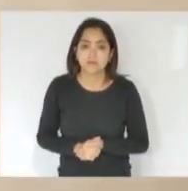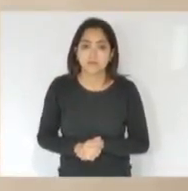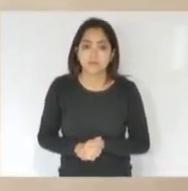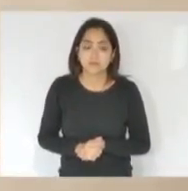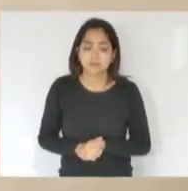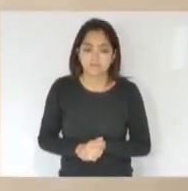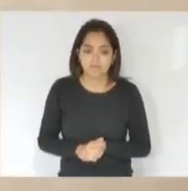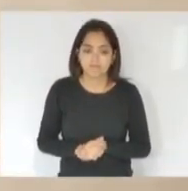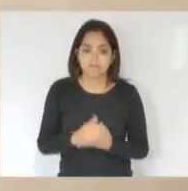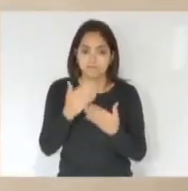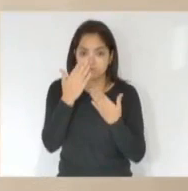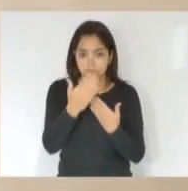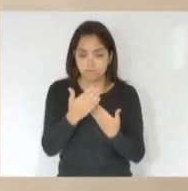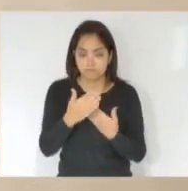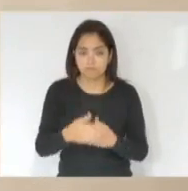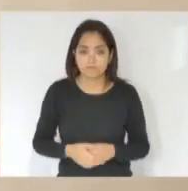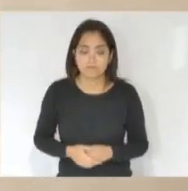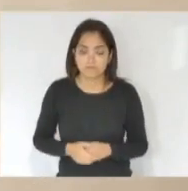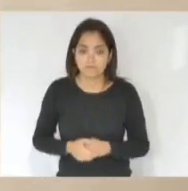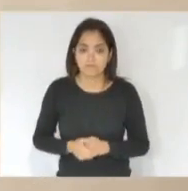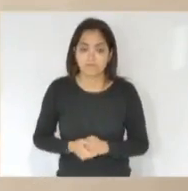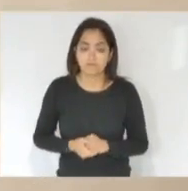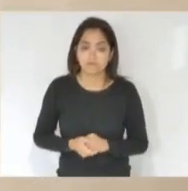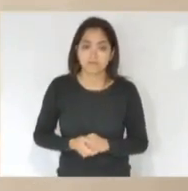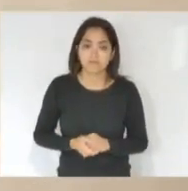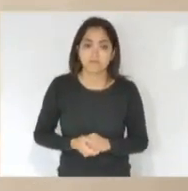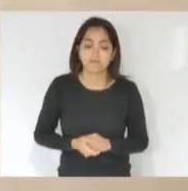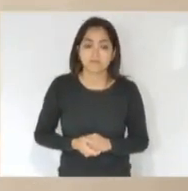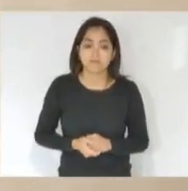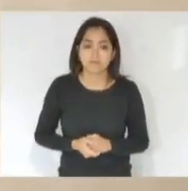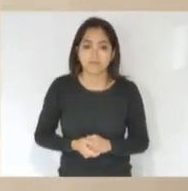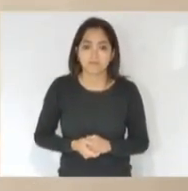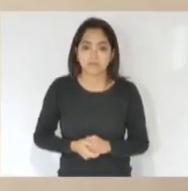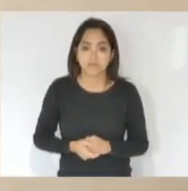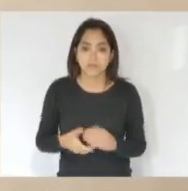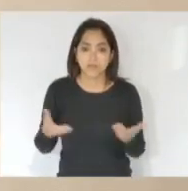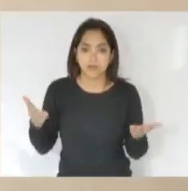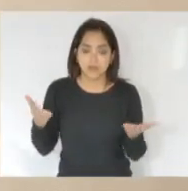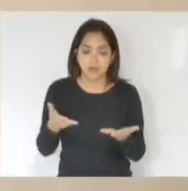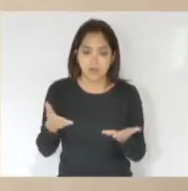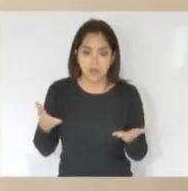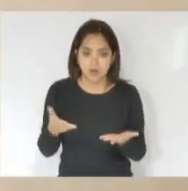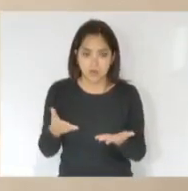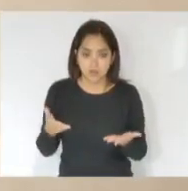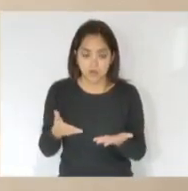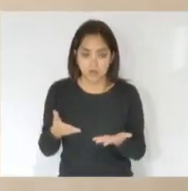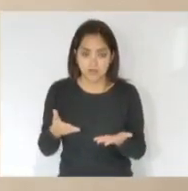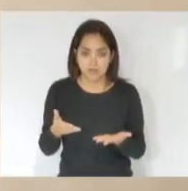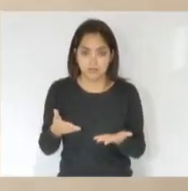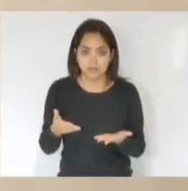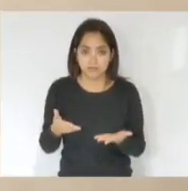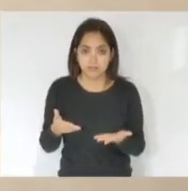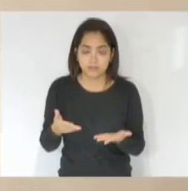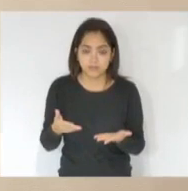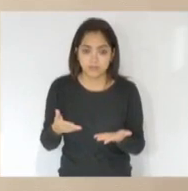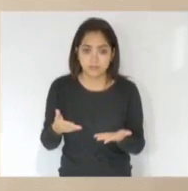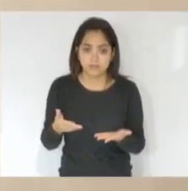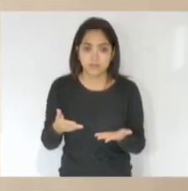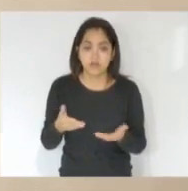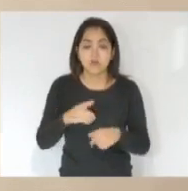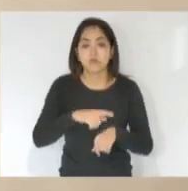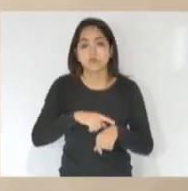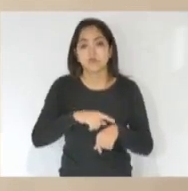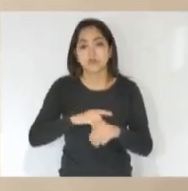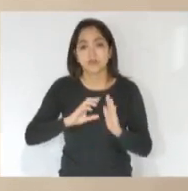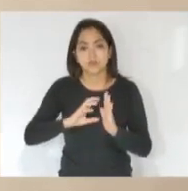Obrigada, senhora deputada Luciane Carminati. Passo a palavra, horário